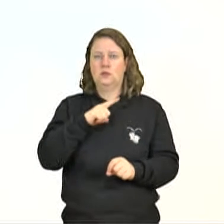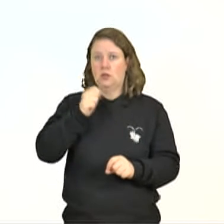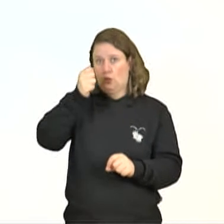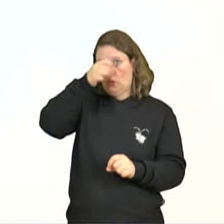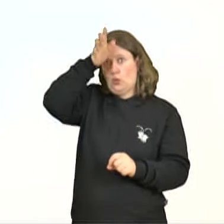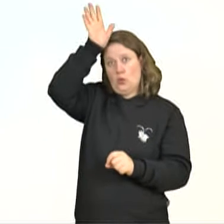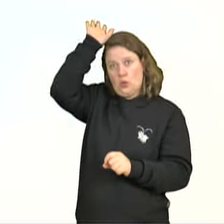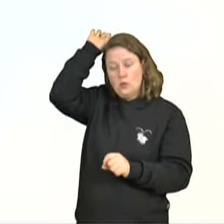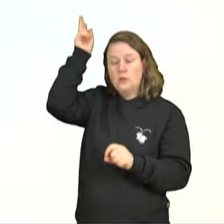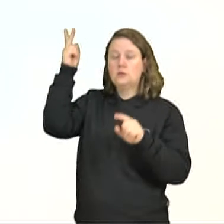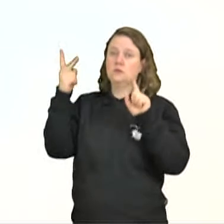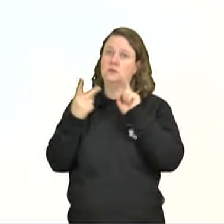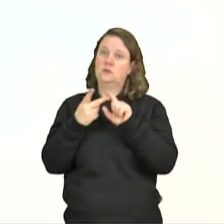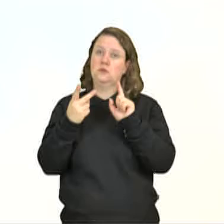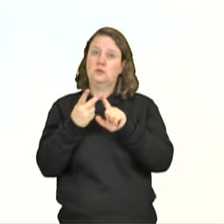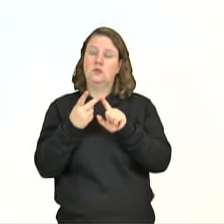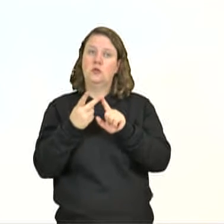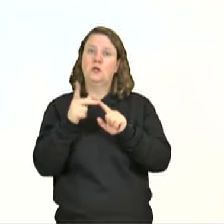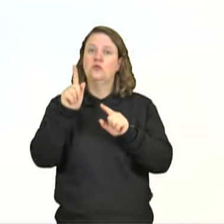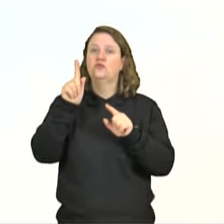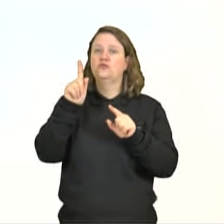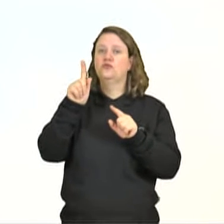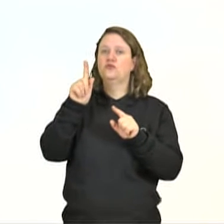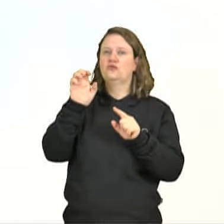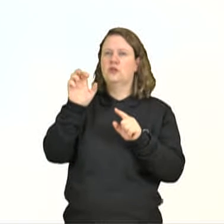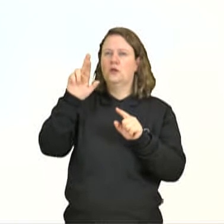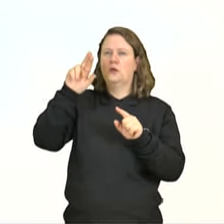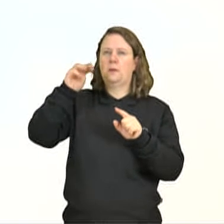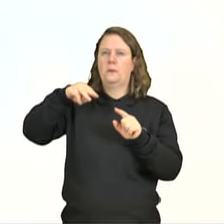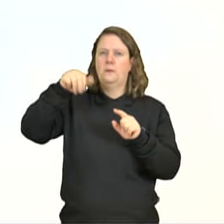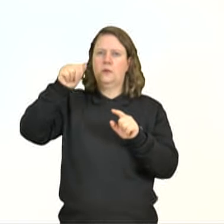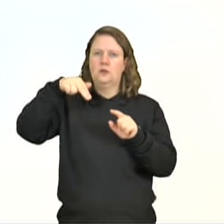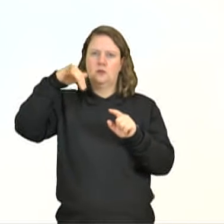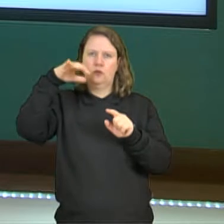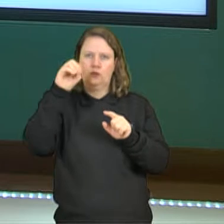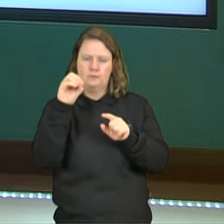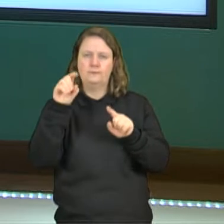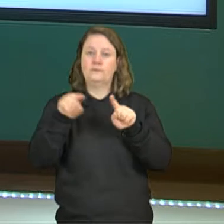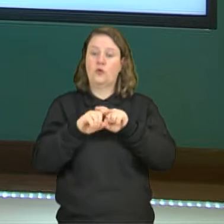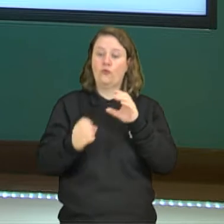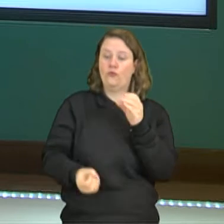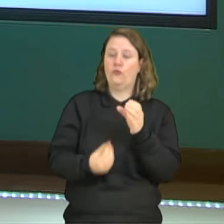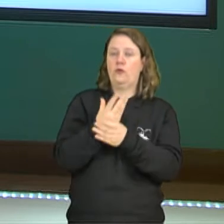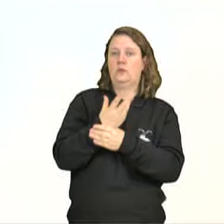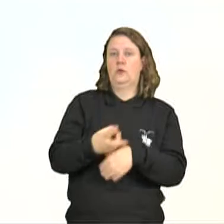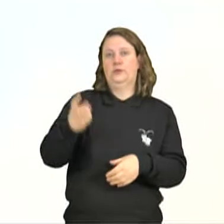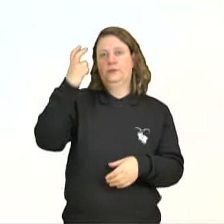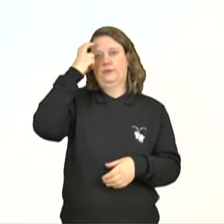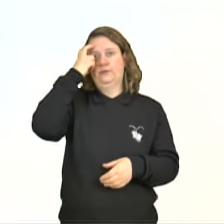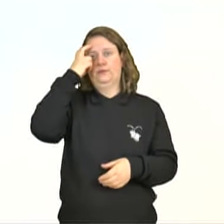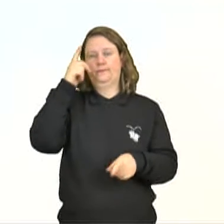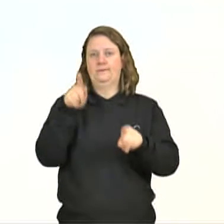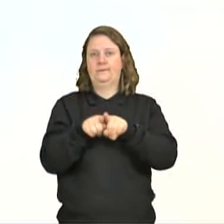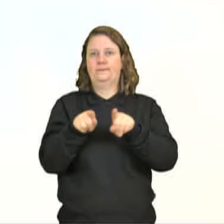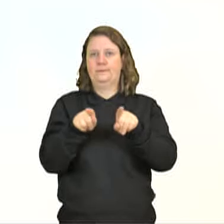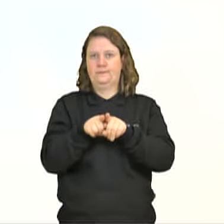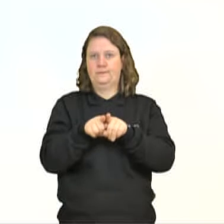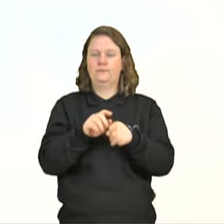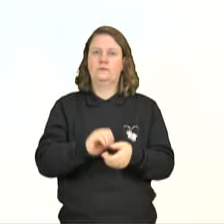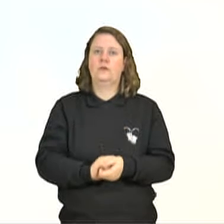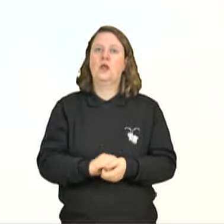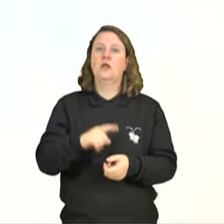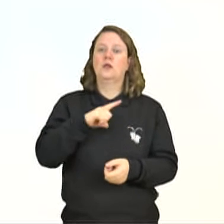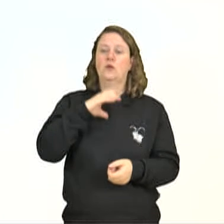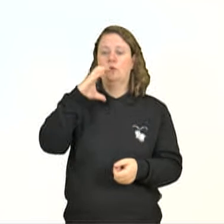romanos, nós vamos ter elementos germânicos na formação dessa cultura. Entre as heranças romanas se destacam o